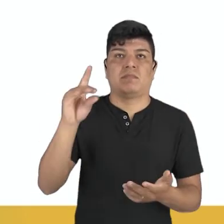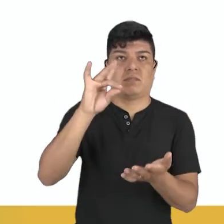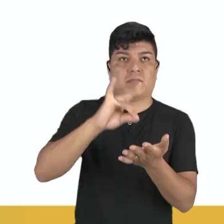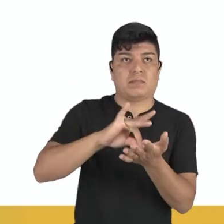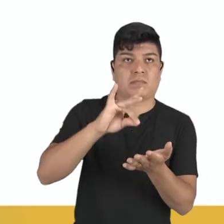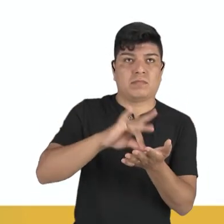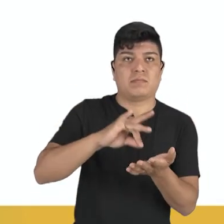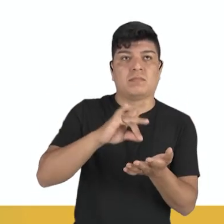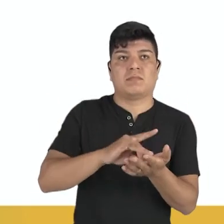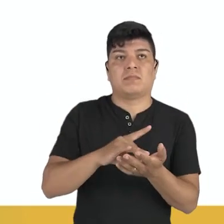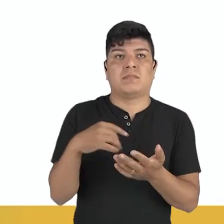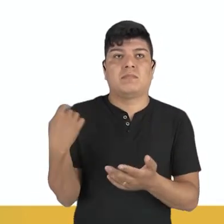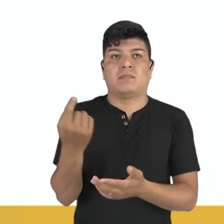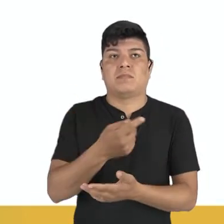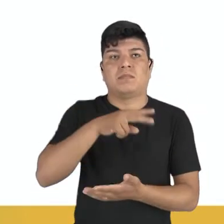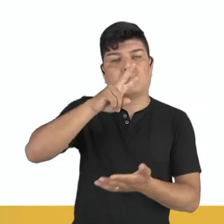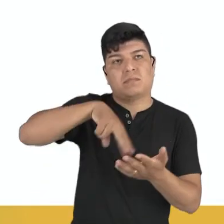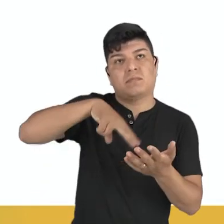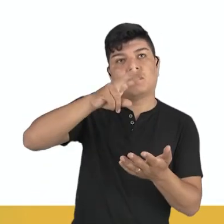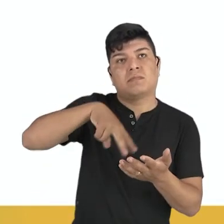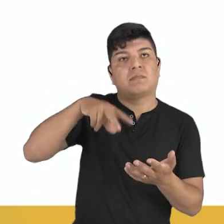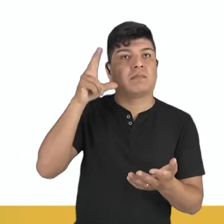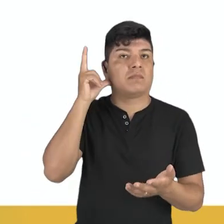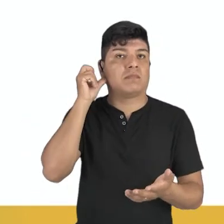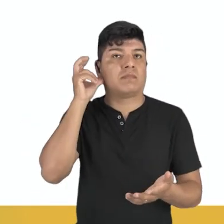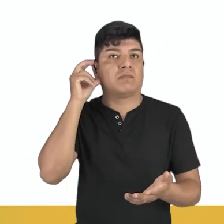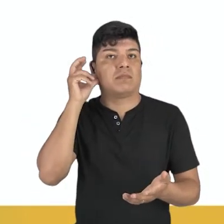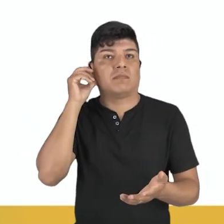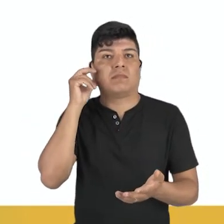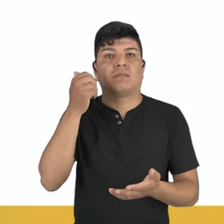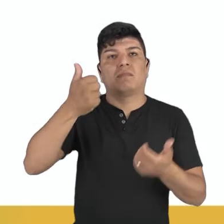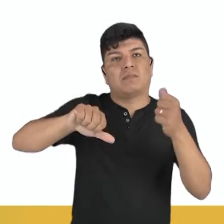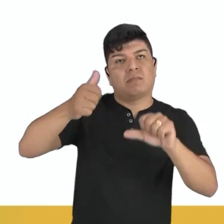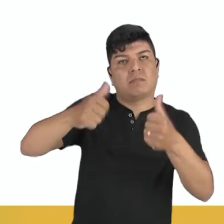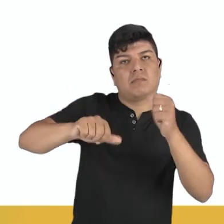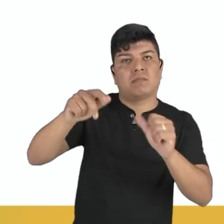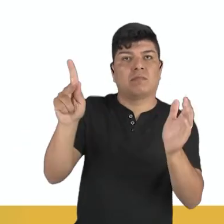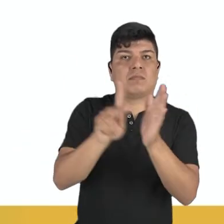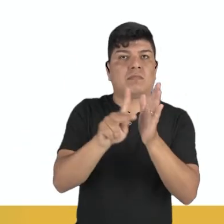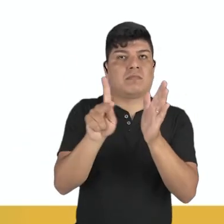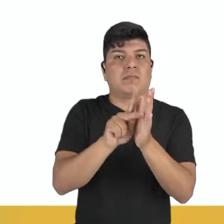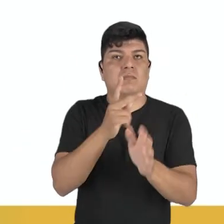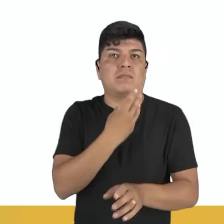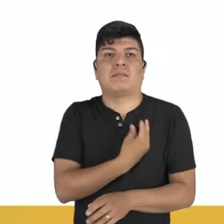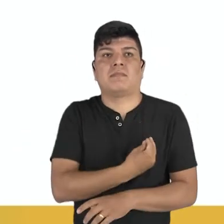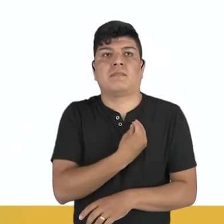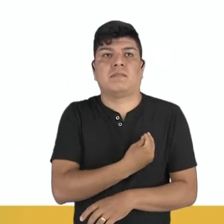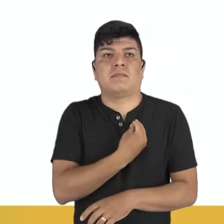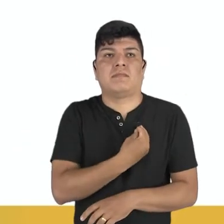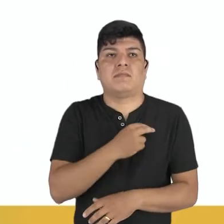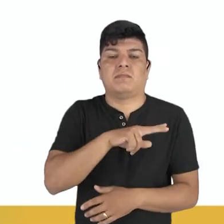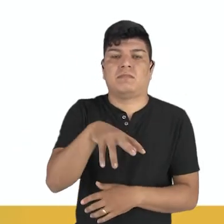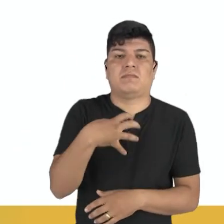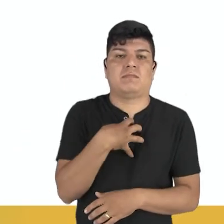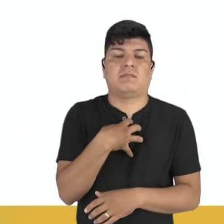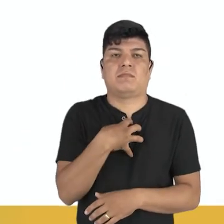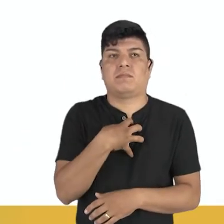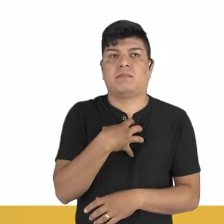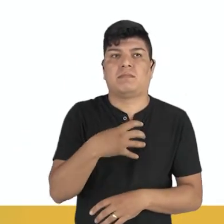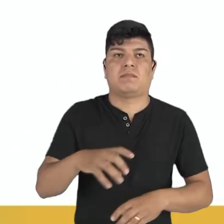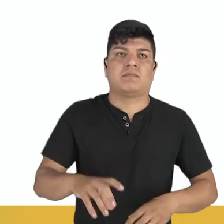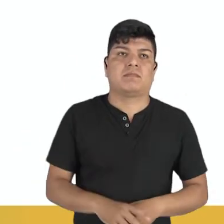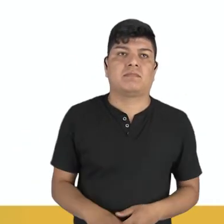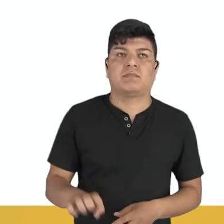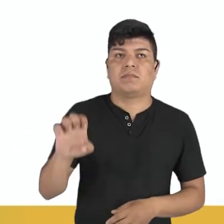capaz de registrar a realidade e fazer com que os leitores ouvintes reavaliar a própria vida e